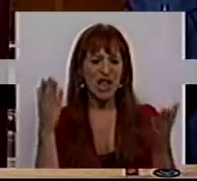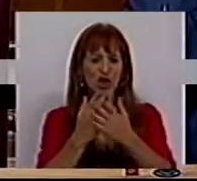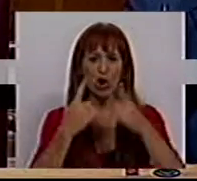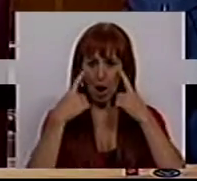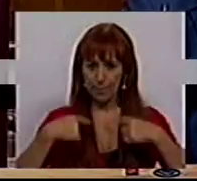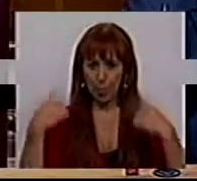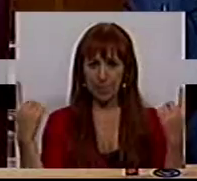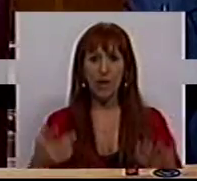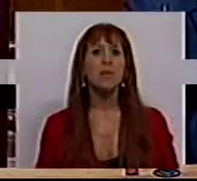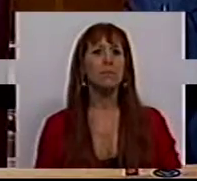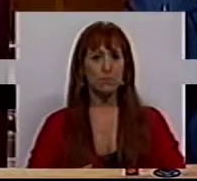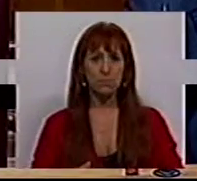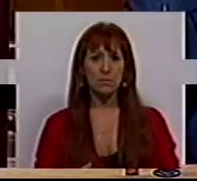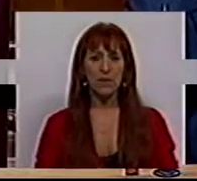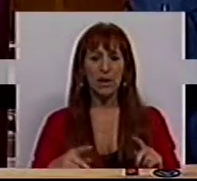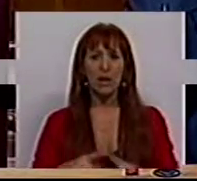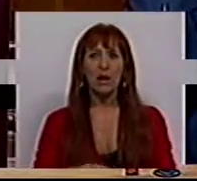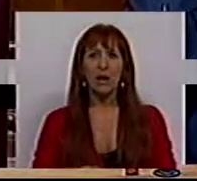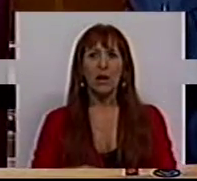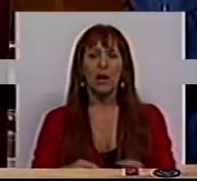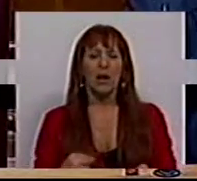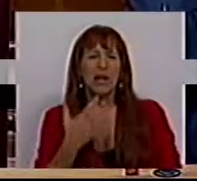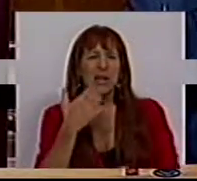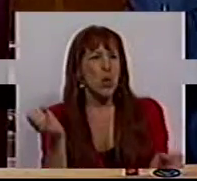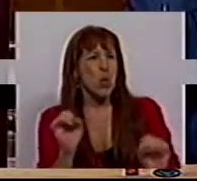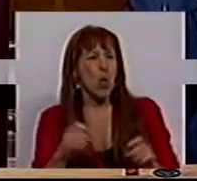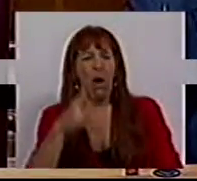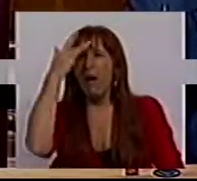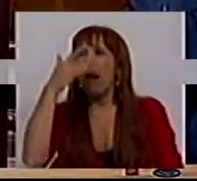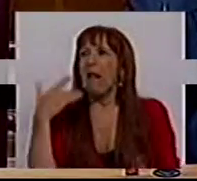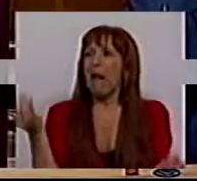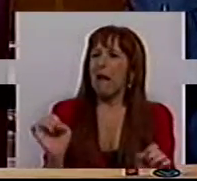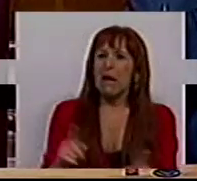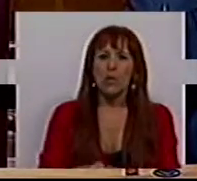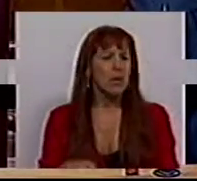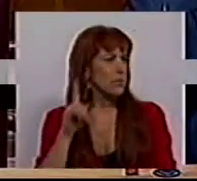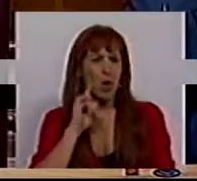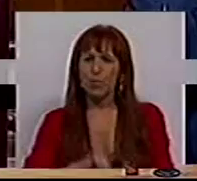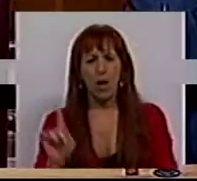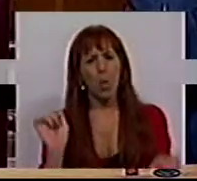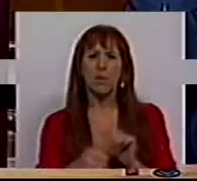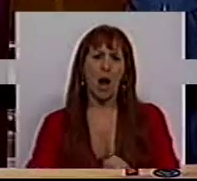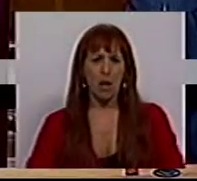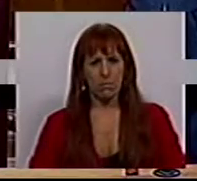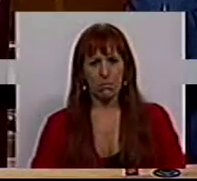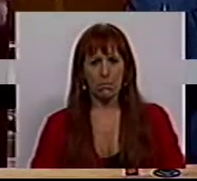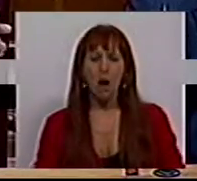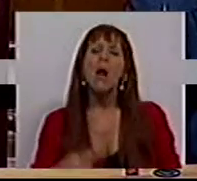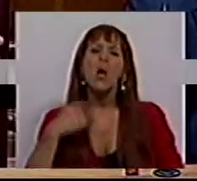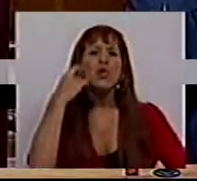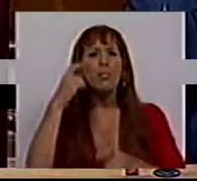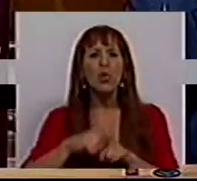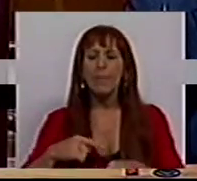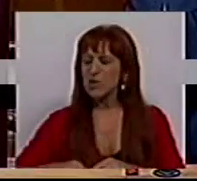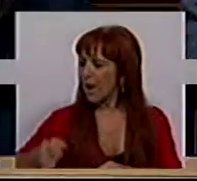escola pública, que campeia a falta de rigor, o facilitismo. Não é, Sra. Deputada, é ao contrário. Nós